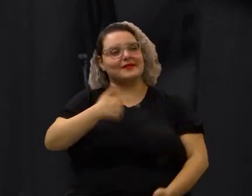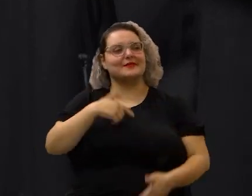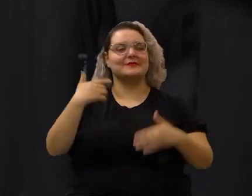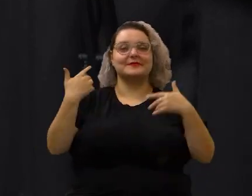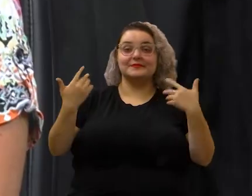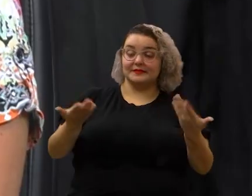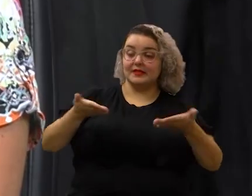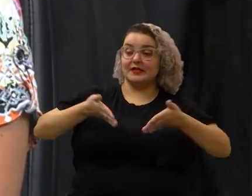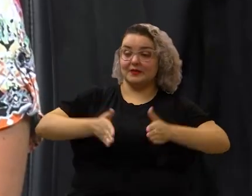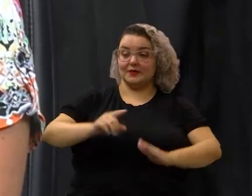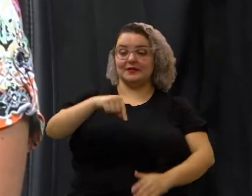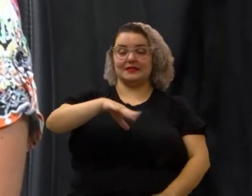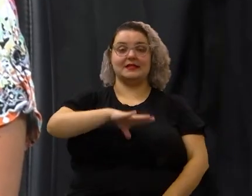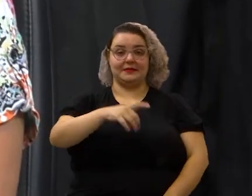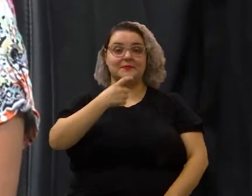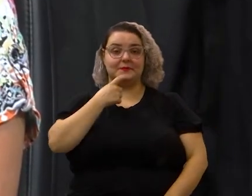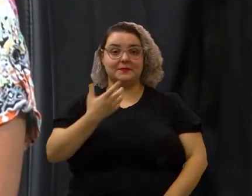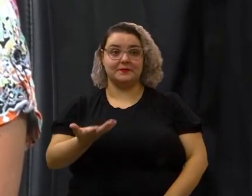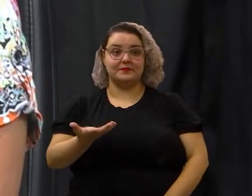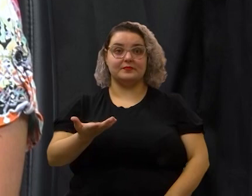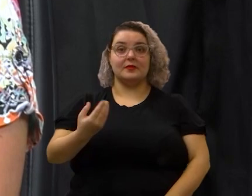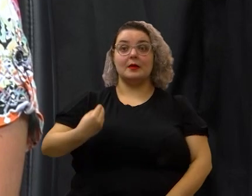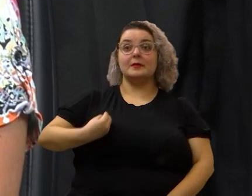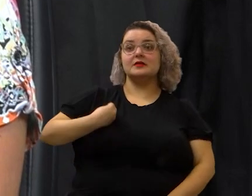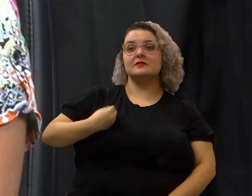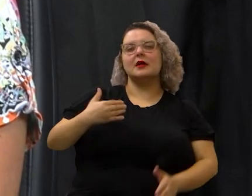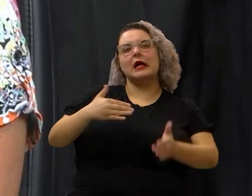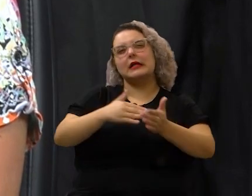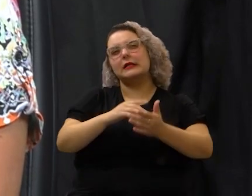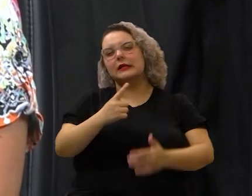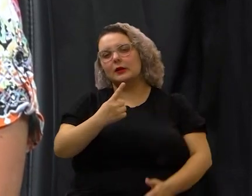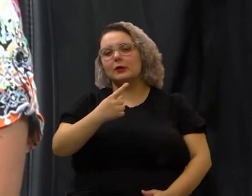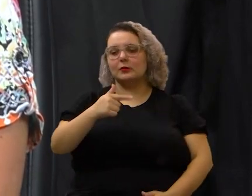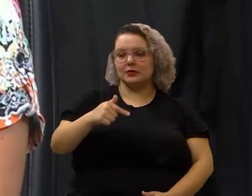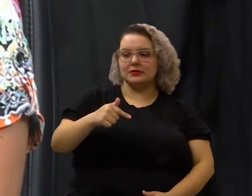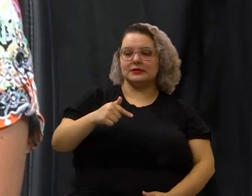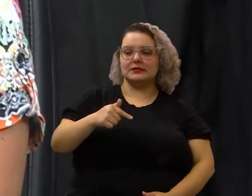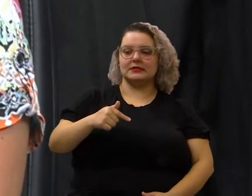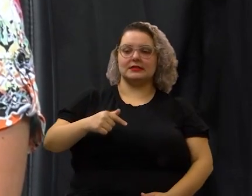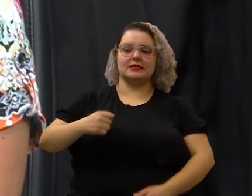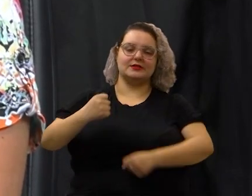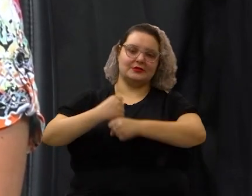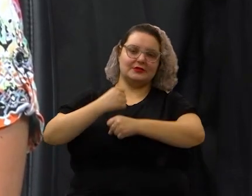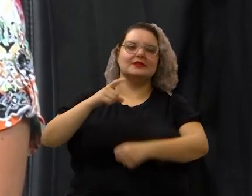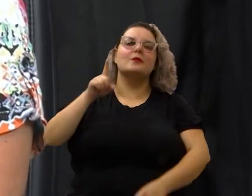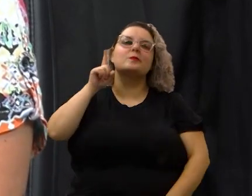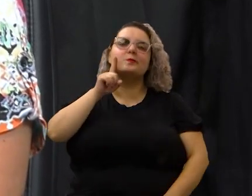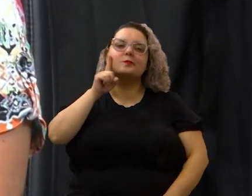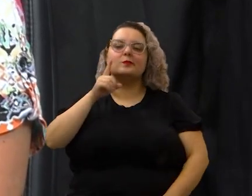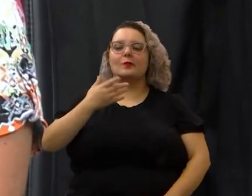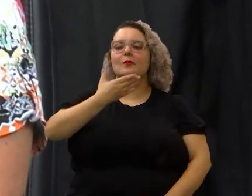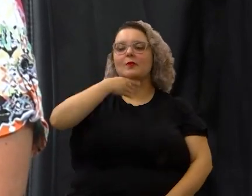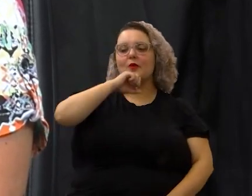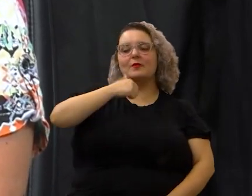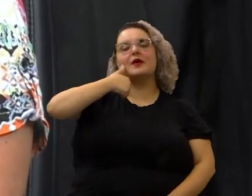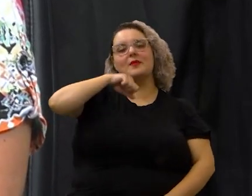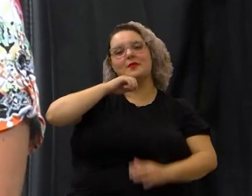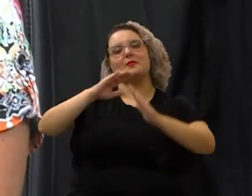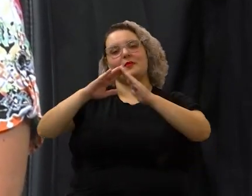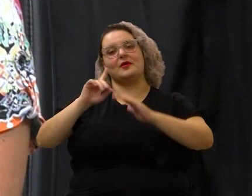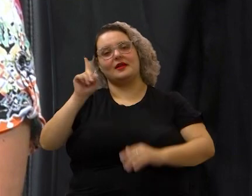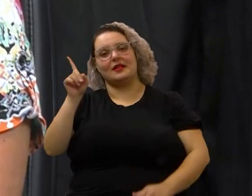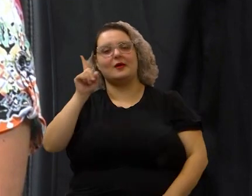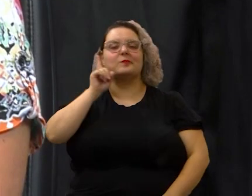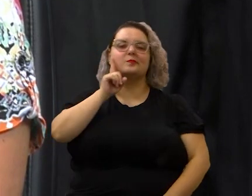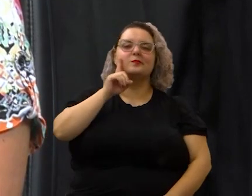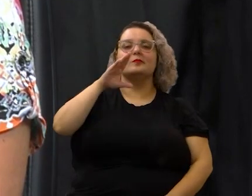nós. Então, eu nasci em Campinas, né? Mas eu vivi até os 17 anos em Americana, que é a cidade onde meus pais moram até hoje.